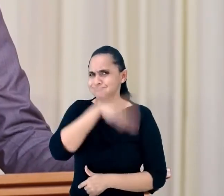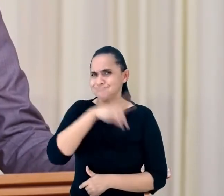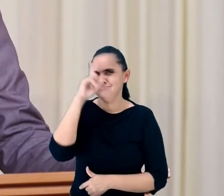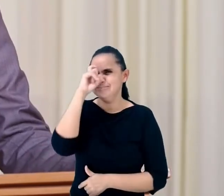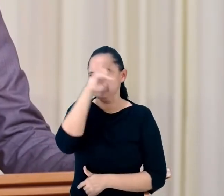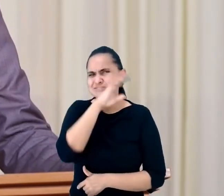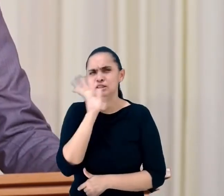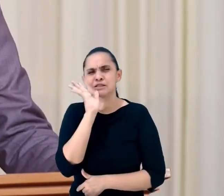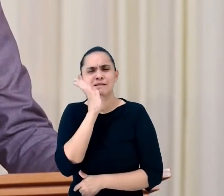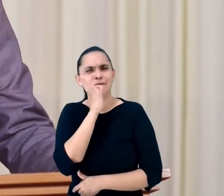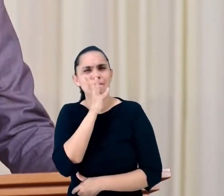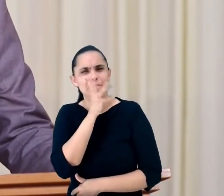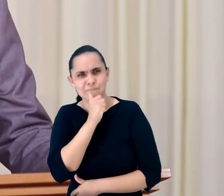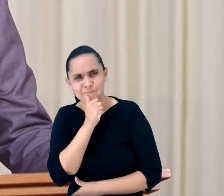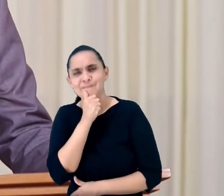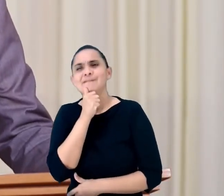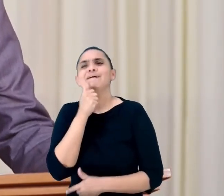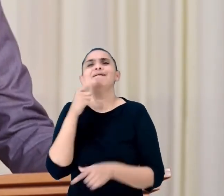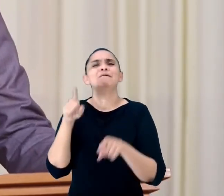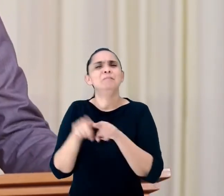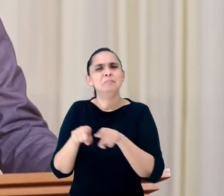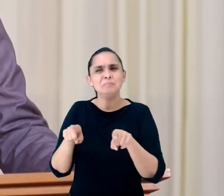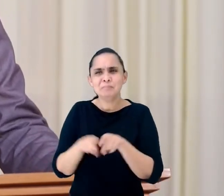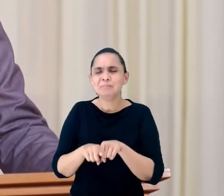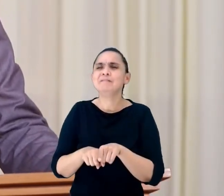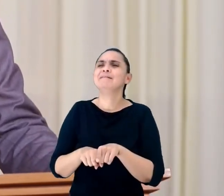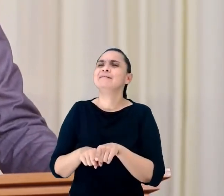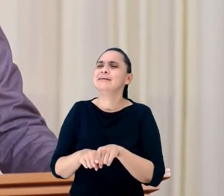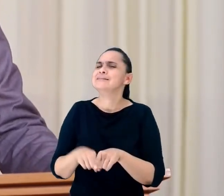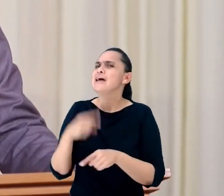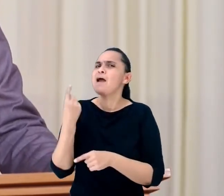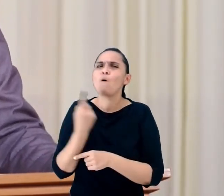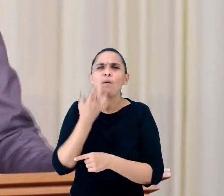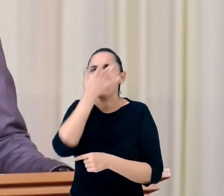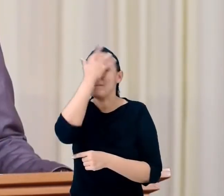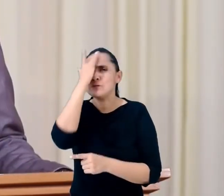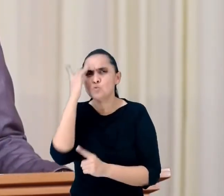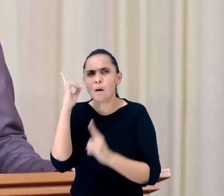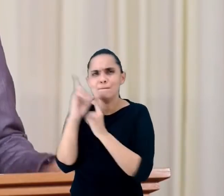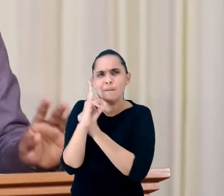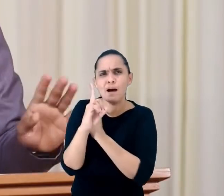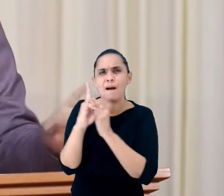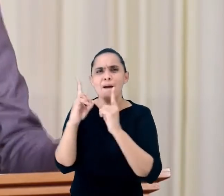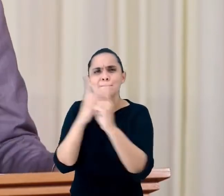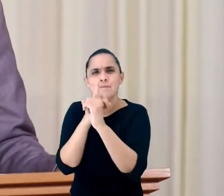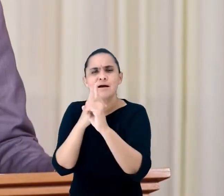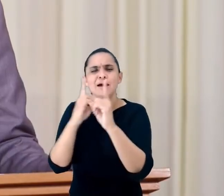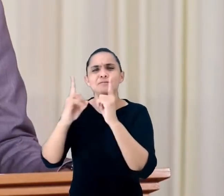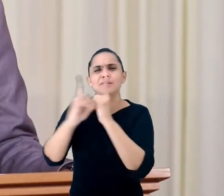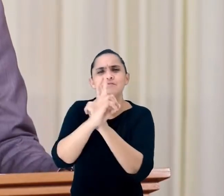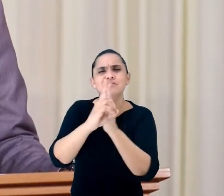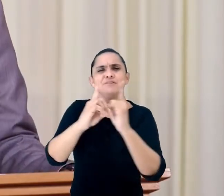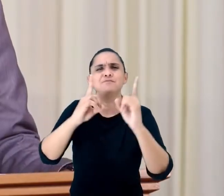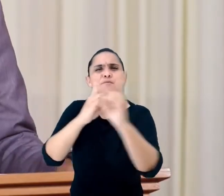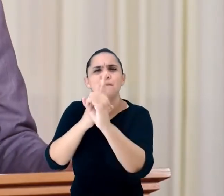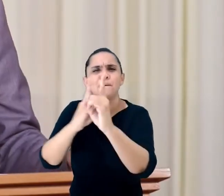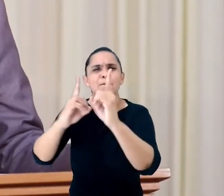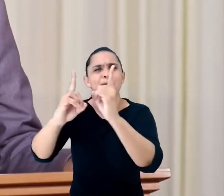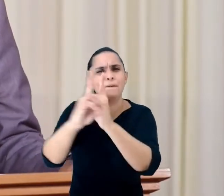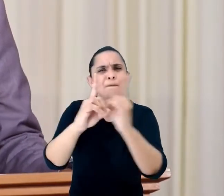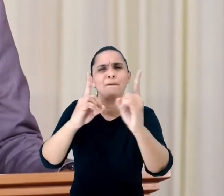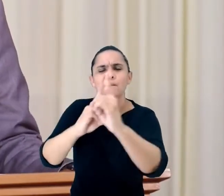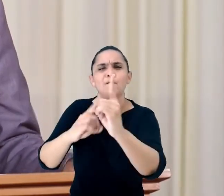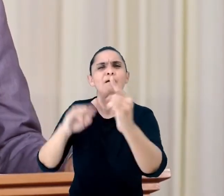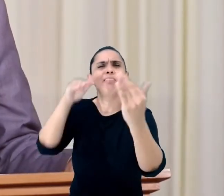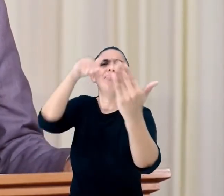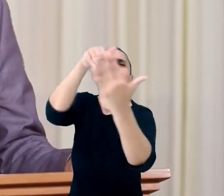demorava, imagine por quantas pessoas passavam as mensagens. De fato, esse emprego hoje não existe, né? Desta